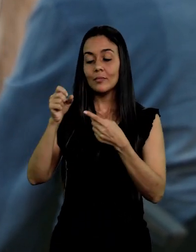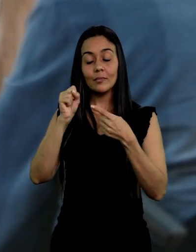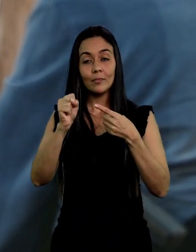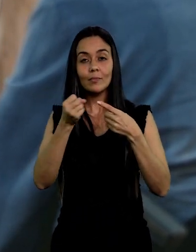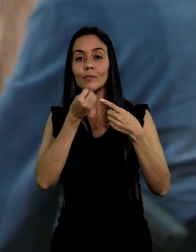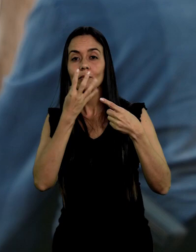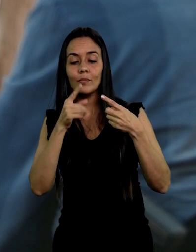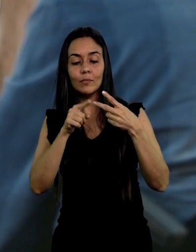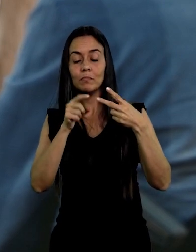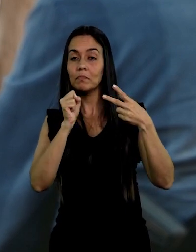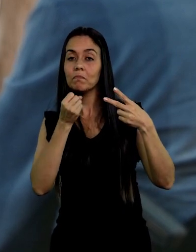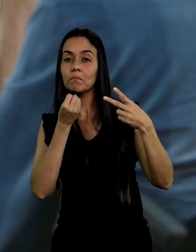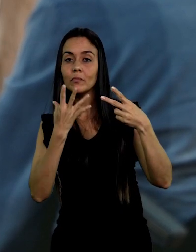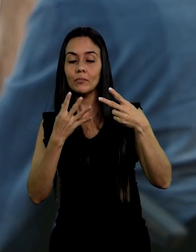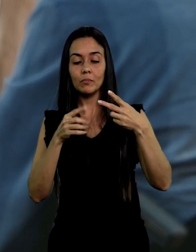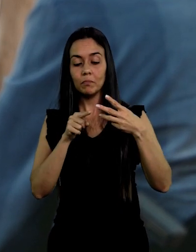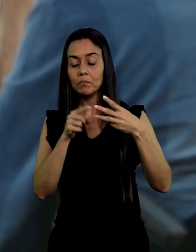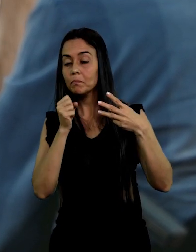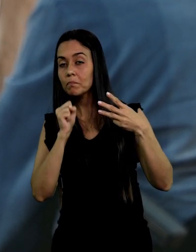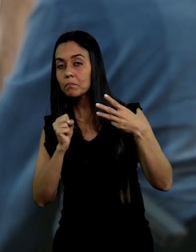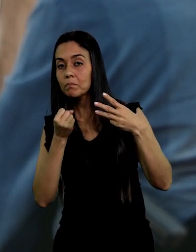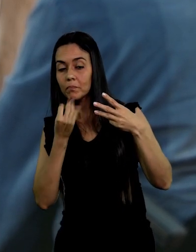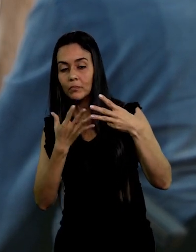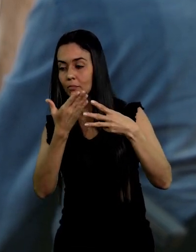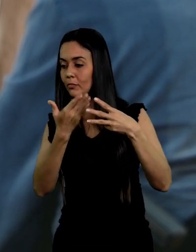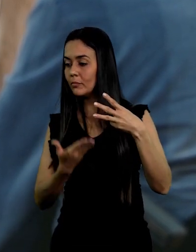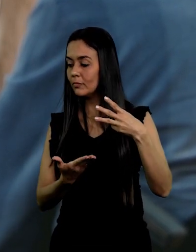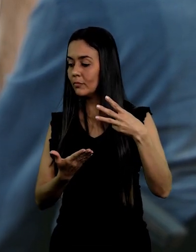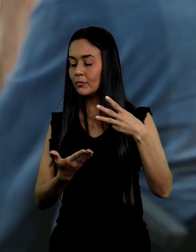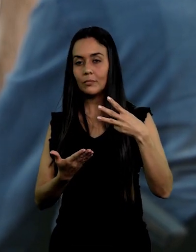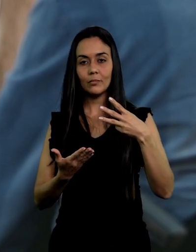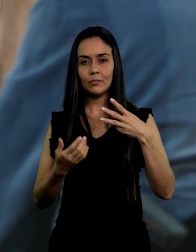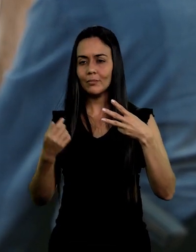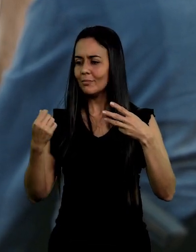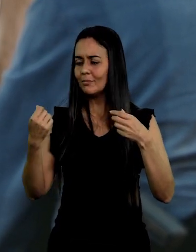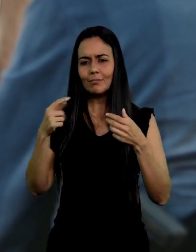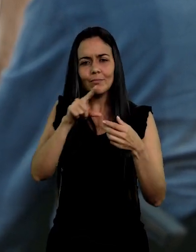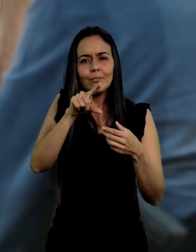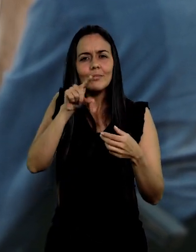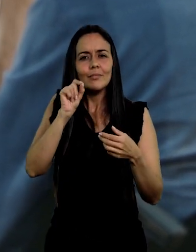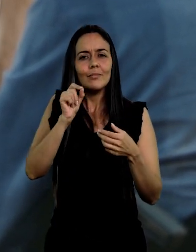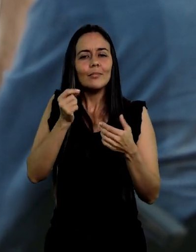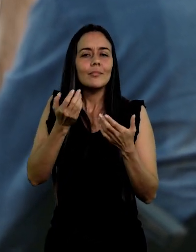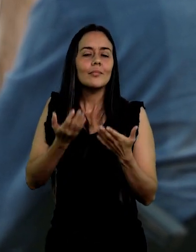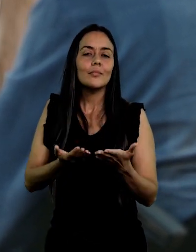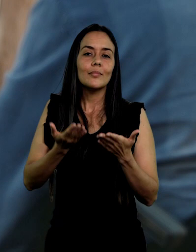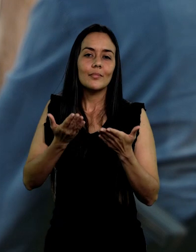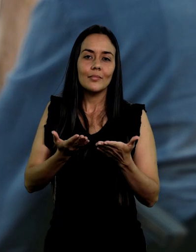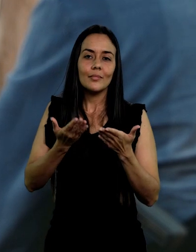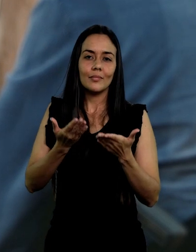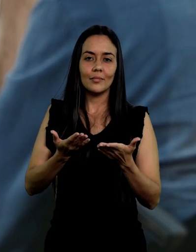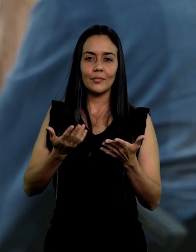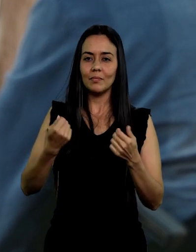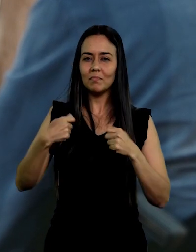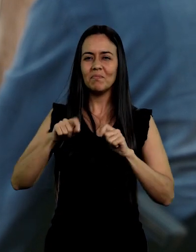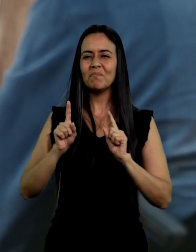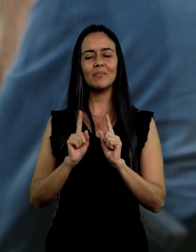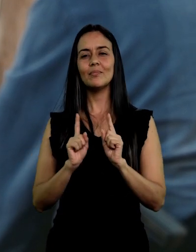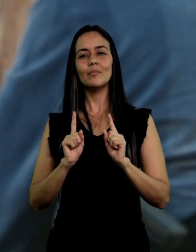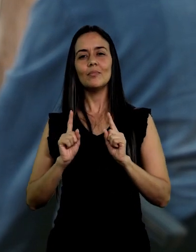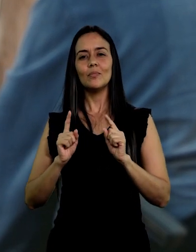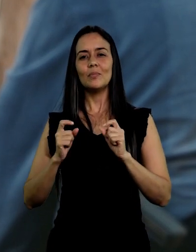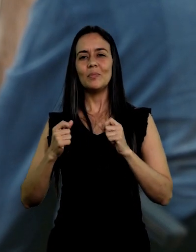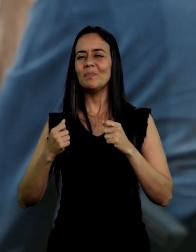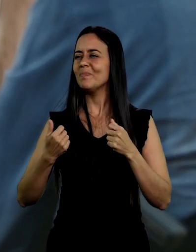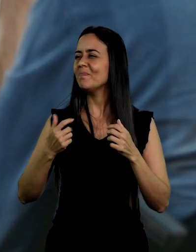Eu não posso lutar contra essa força da natureza, que é muito maior do que eu, né? Então, acho que... E você encarna um pouco